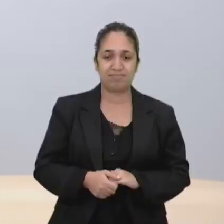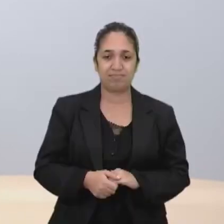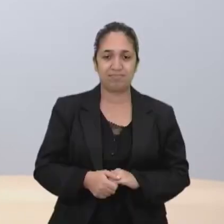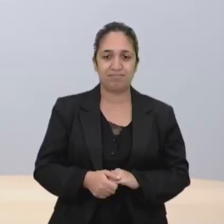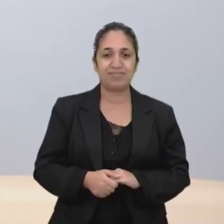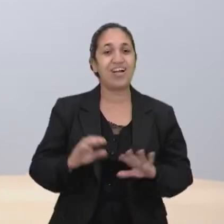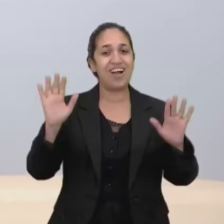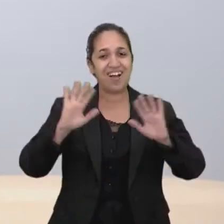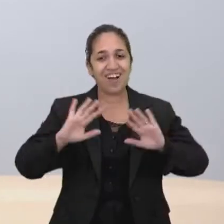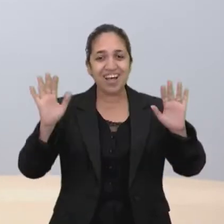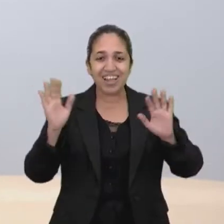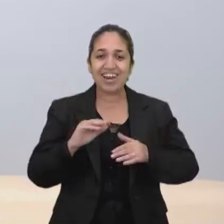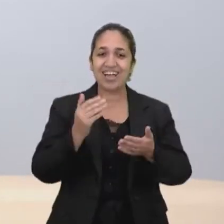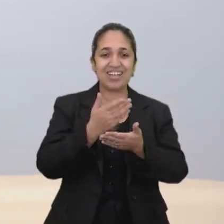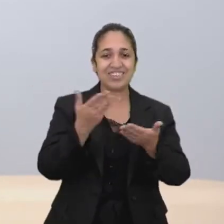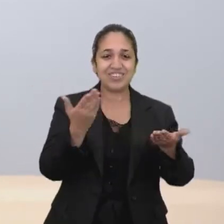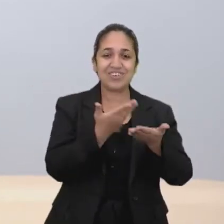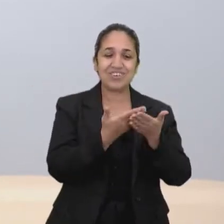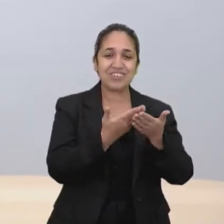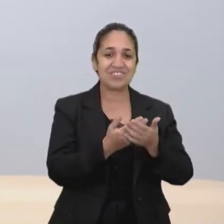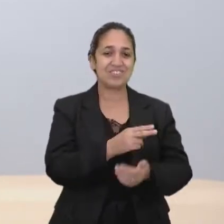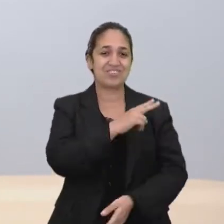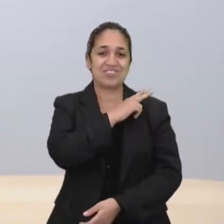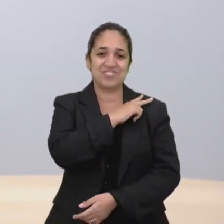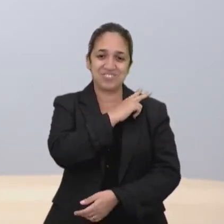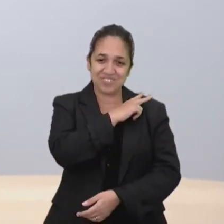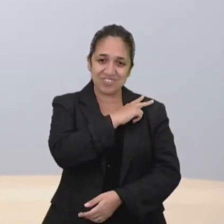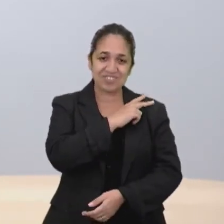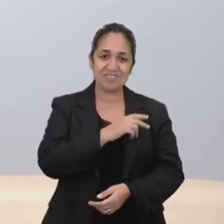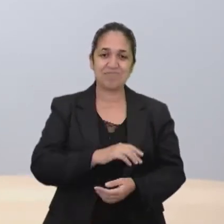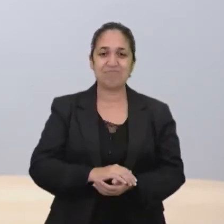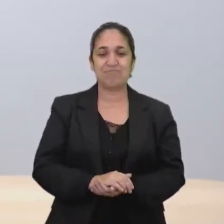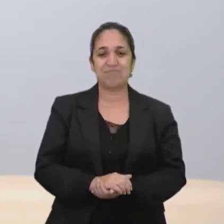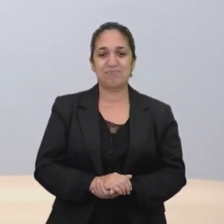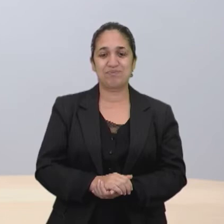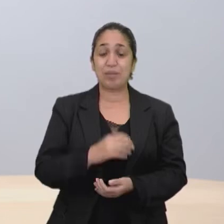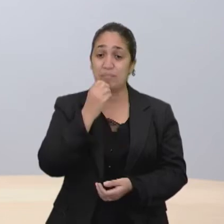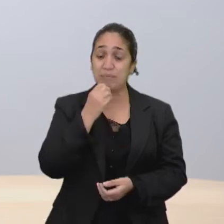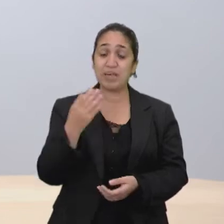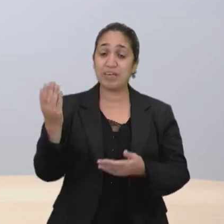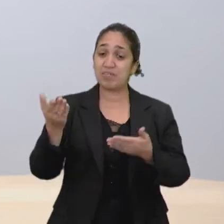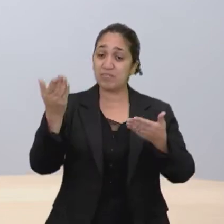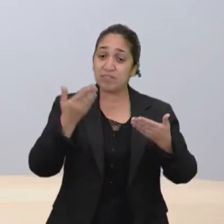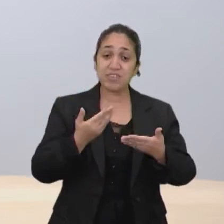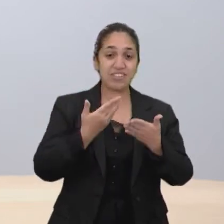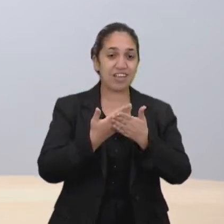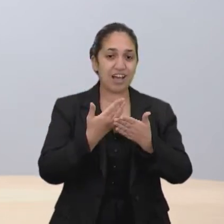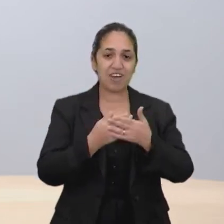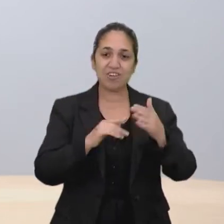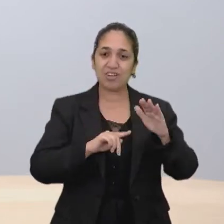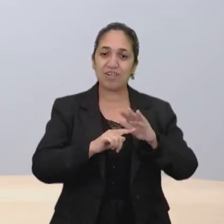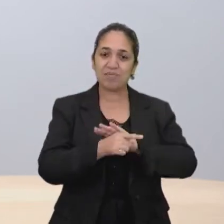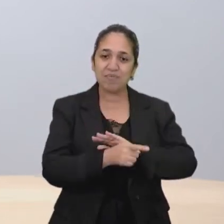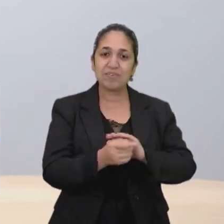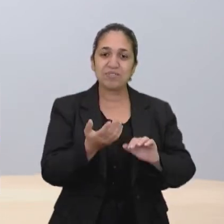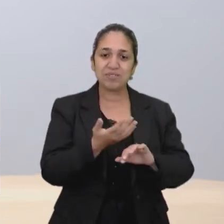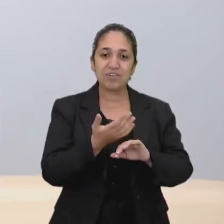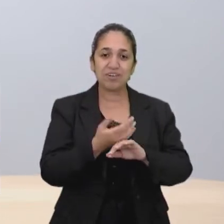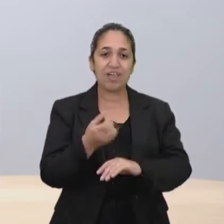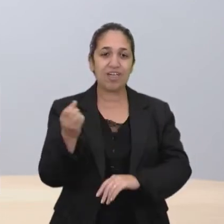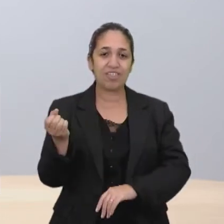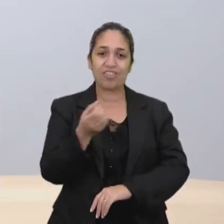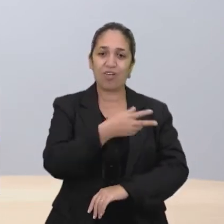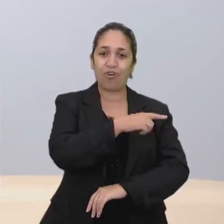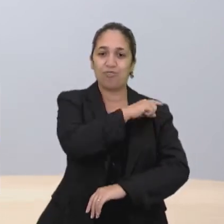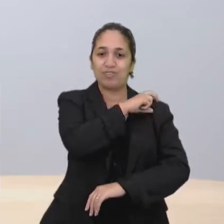Salve, salve a todos os estudantes da segunda série do ensino médio. Bem-vindos, à nossa aula de aprofundamento curricular do novo